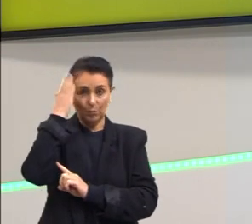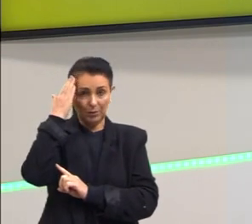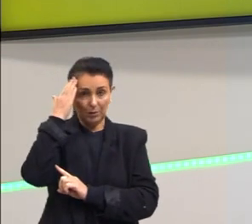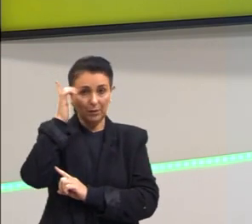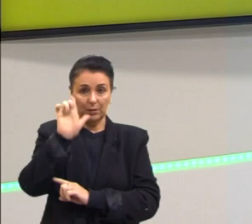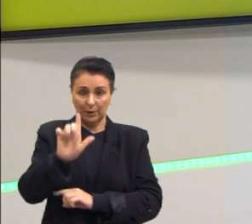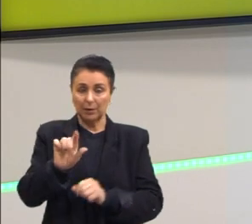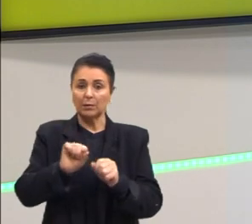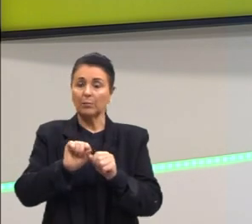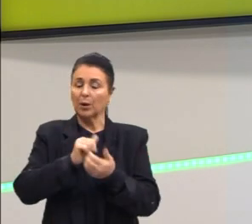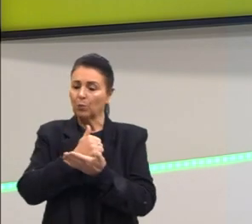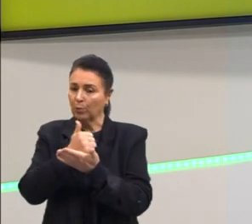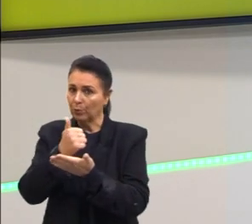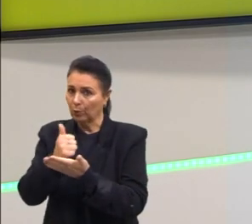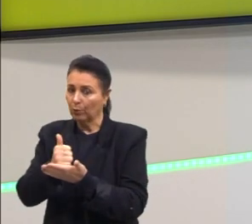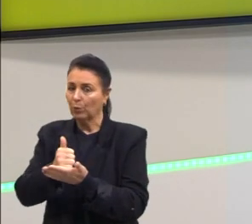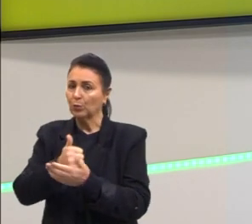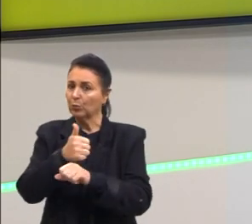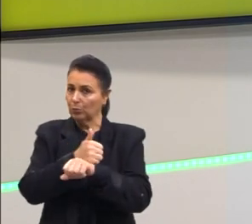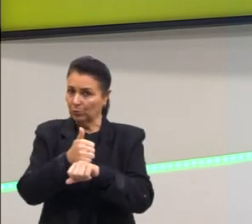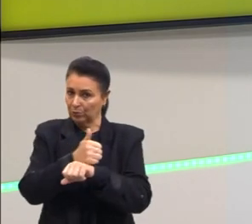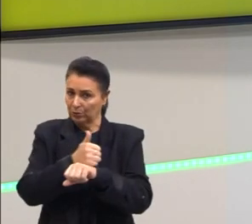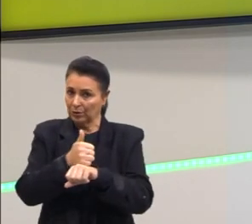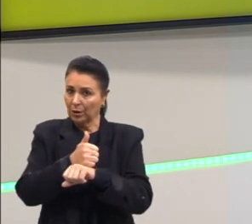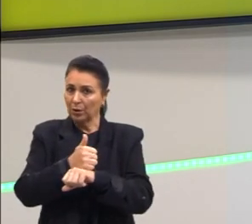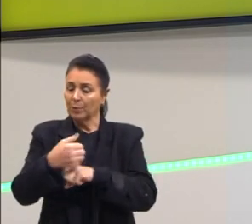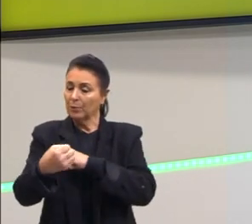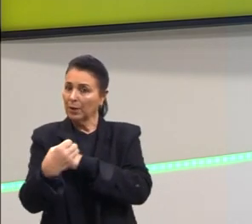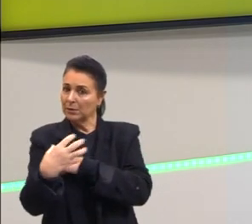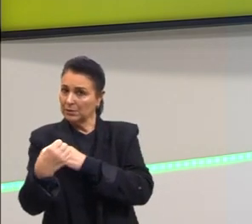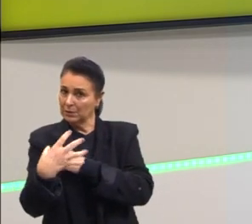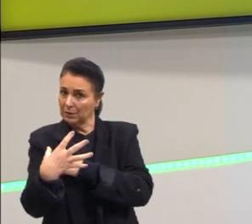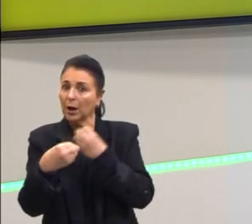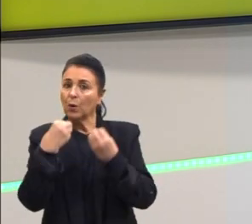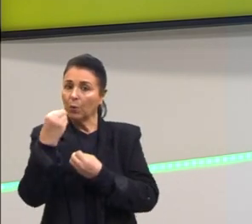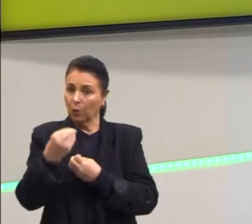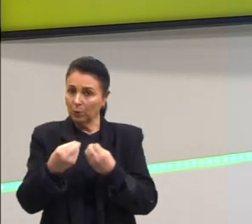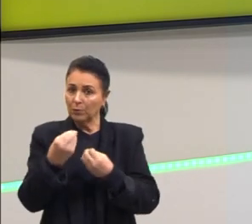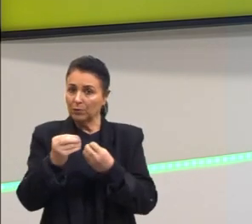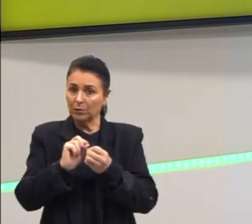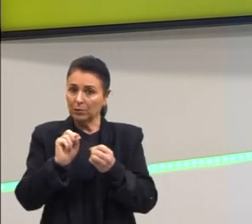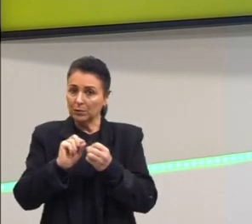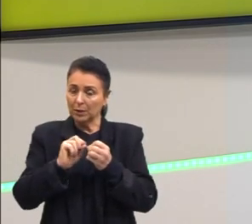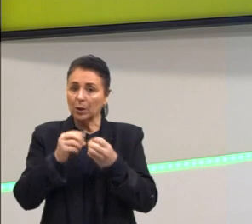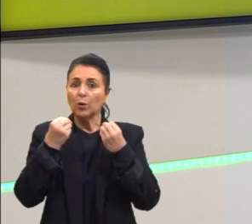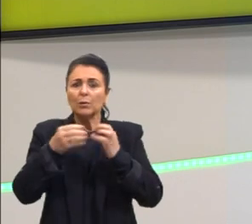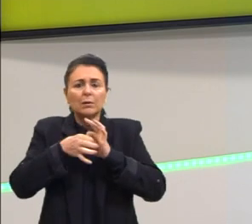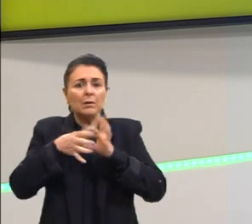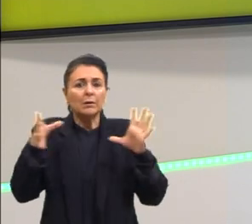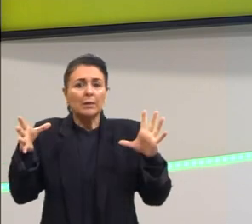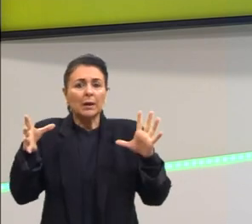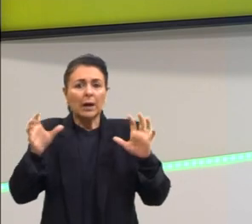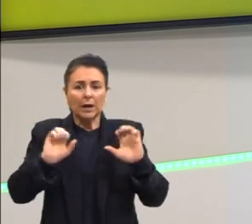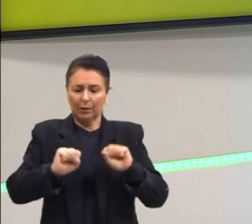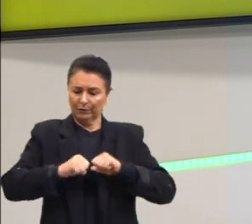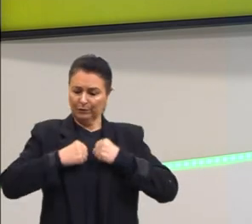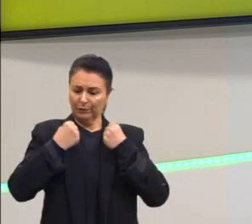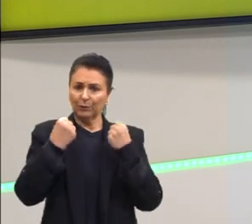com ajuda de um profissional o que a gente precisa consumir o Como eu posso fazer para liberar essa energia em excesso